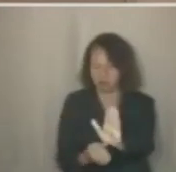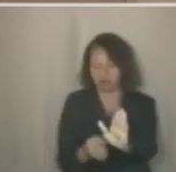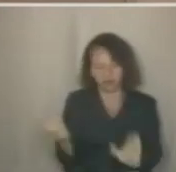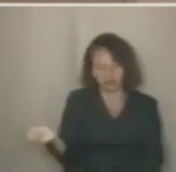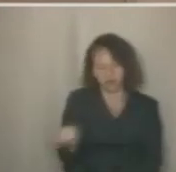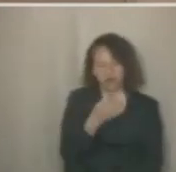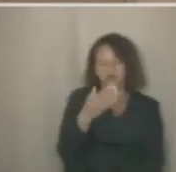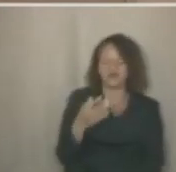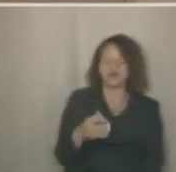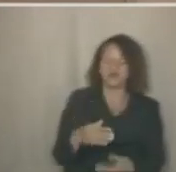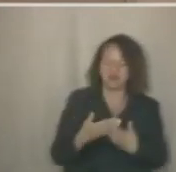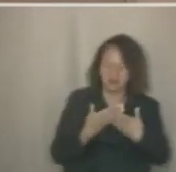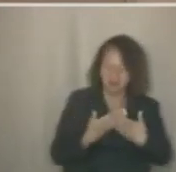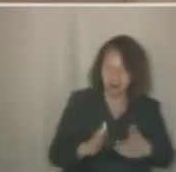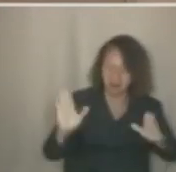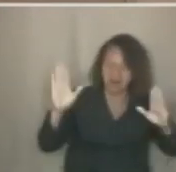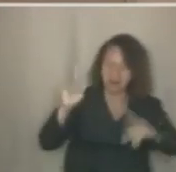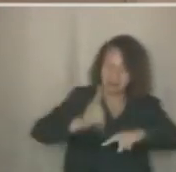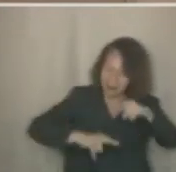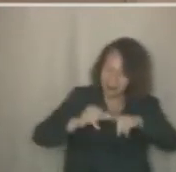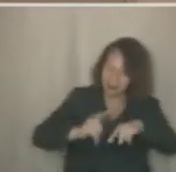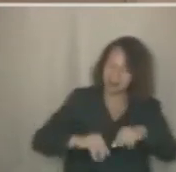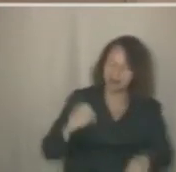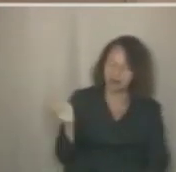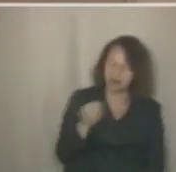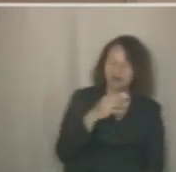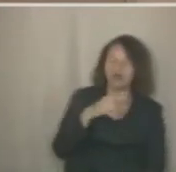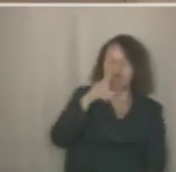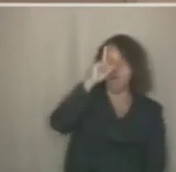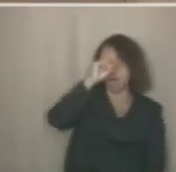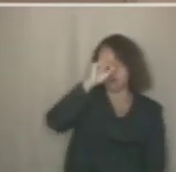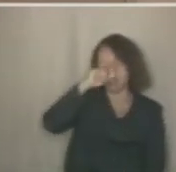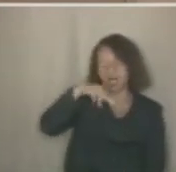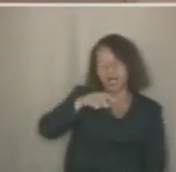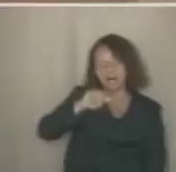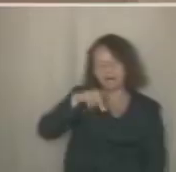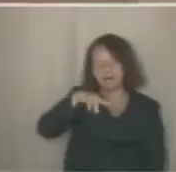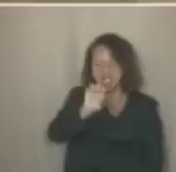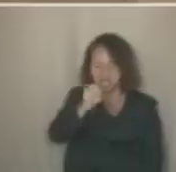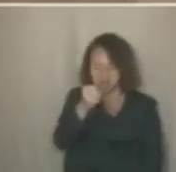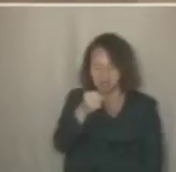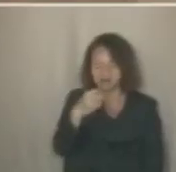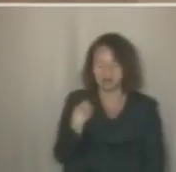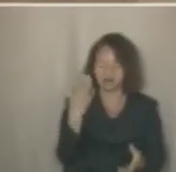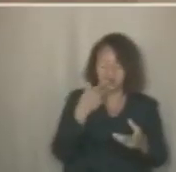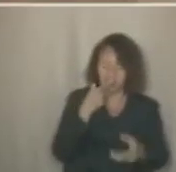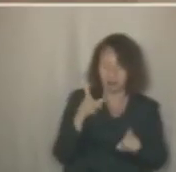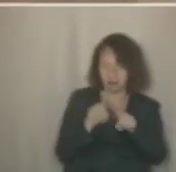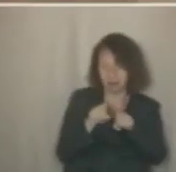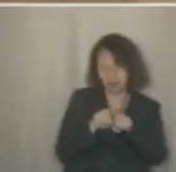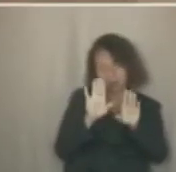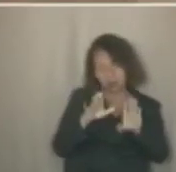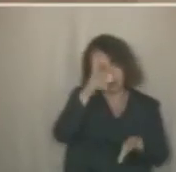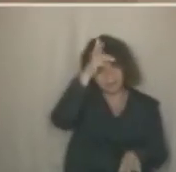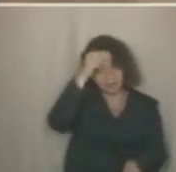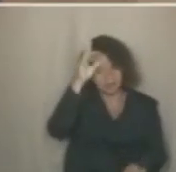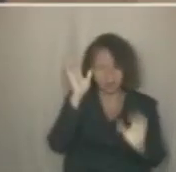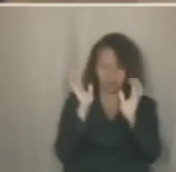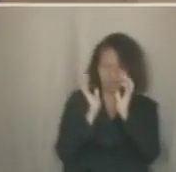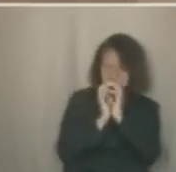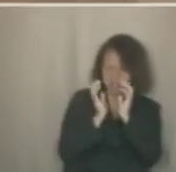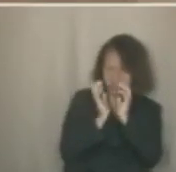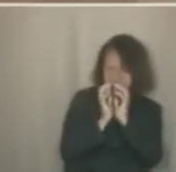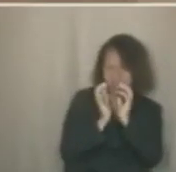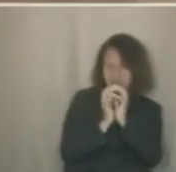inaugurando aí esse equipamento novo ambulatório do Hospital H. Menon Magalhães. Enquanto a Prefeitura da cidade do